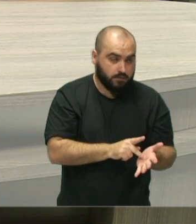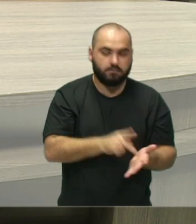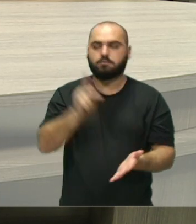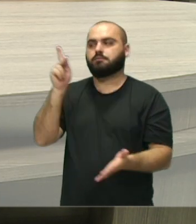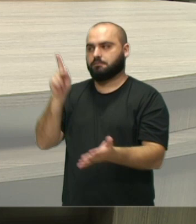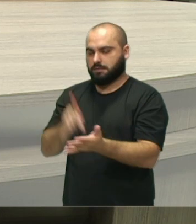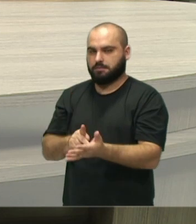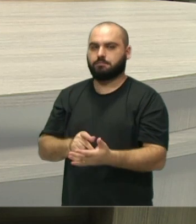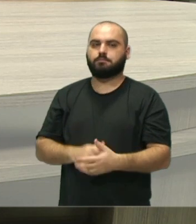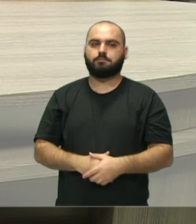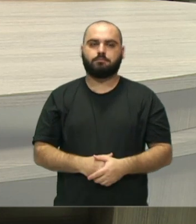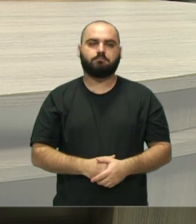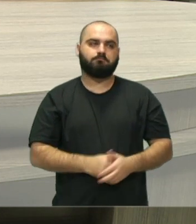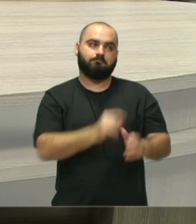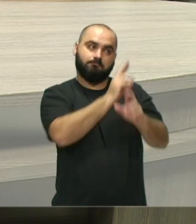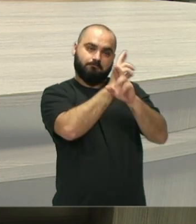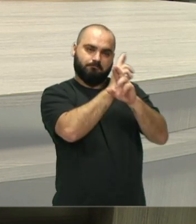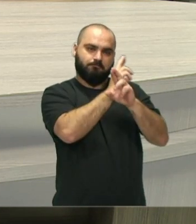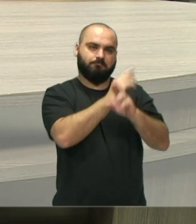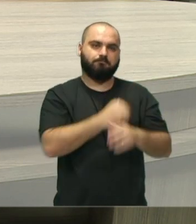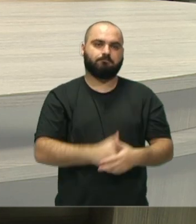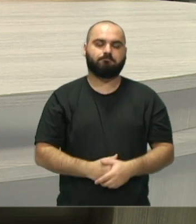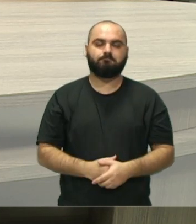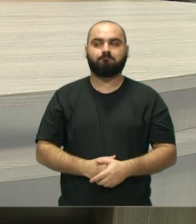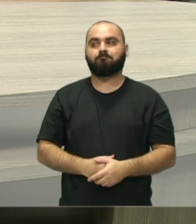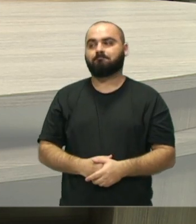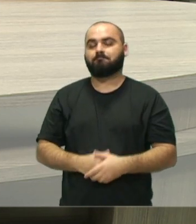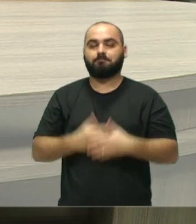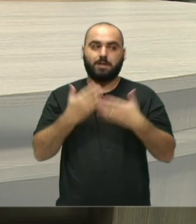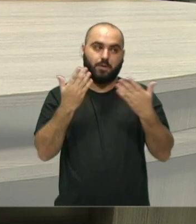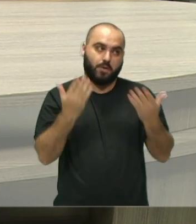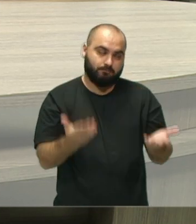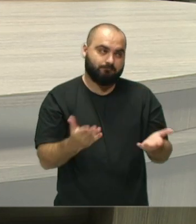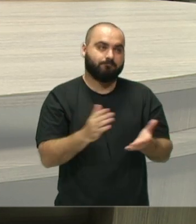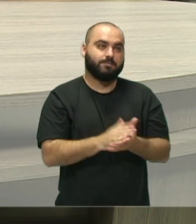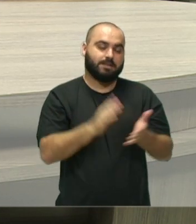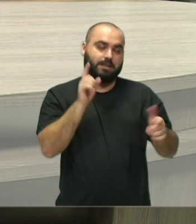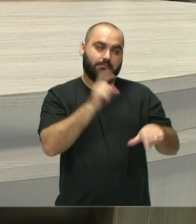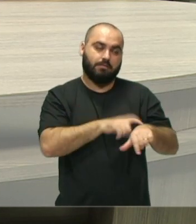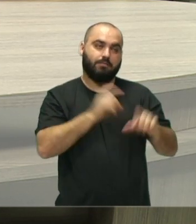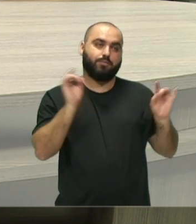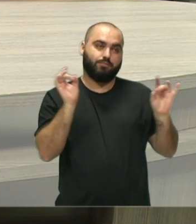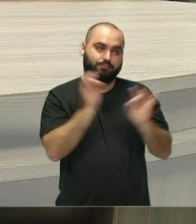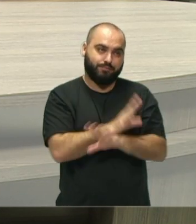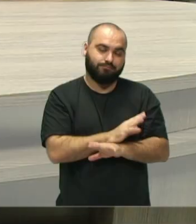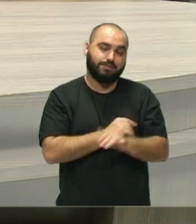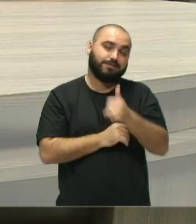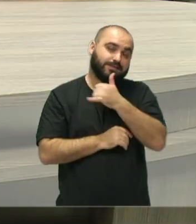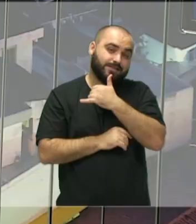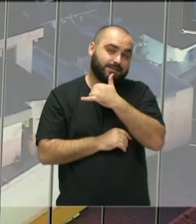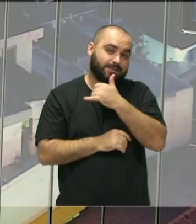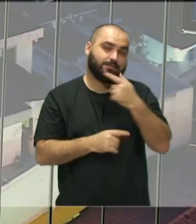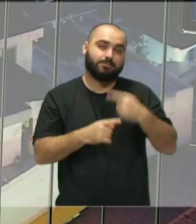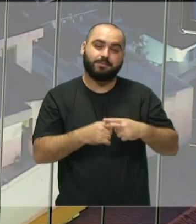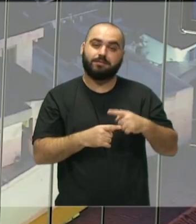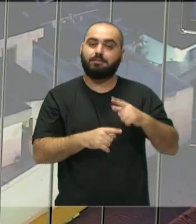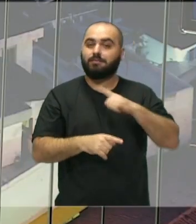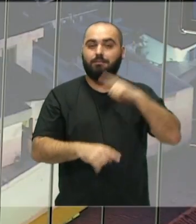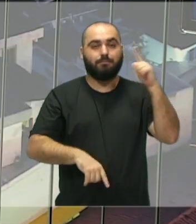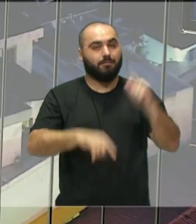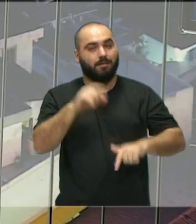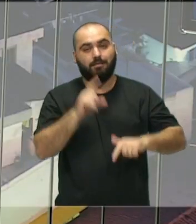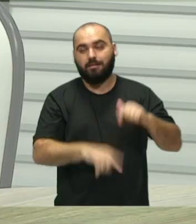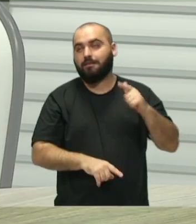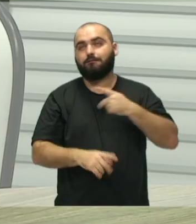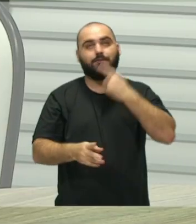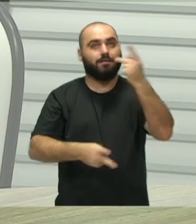a realidade. Assim esperamos. João Luiz, olha, nosso tempo está esgotado. É uma pena, porque a gente teria material para falar